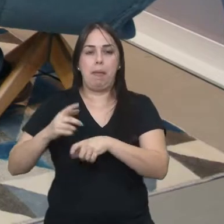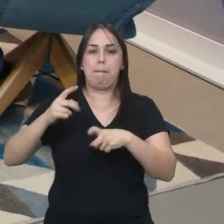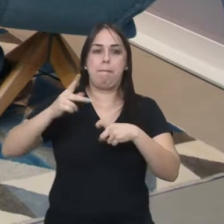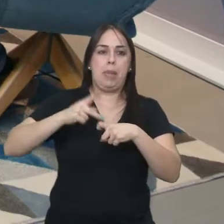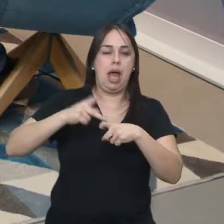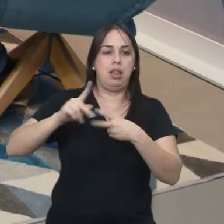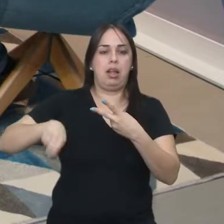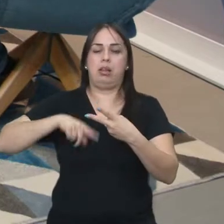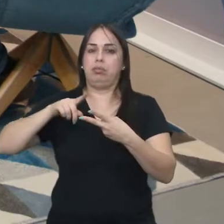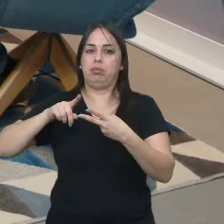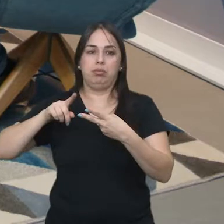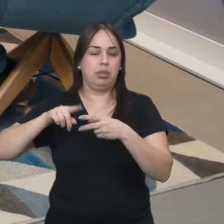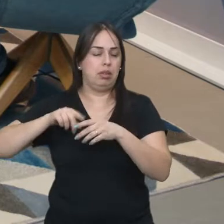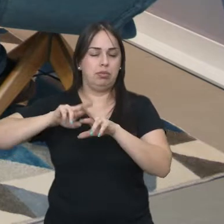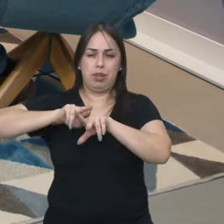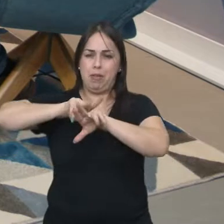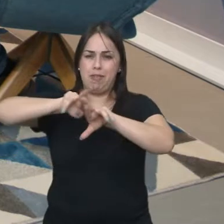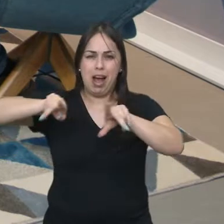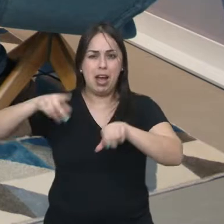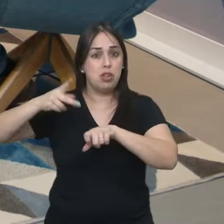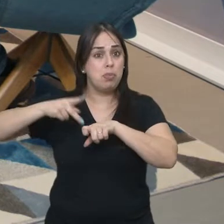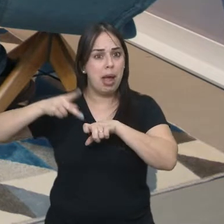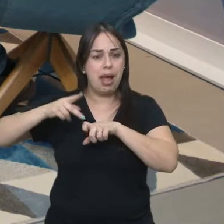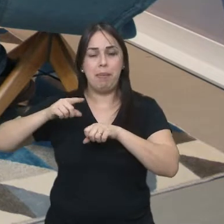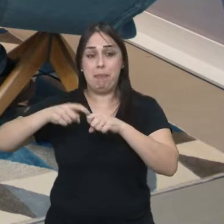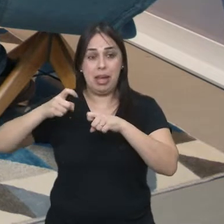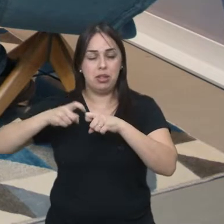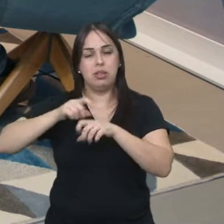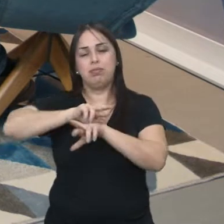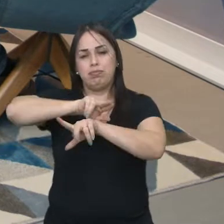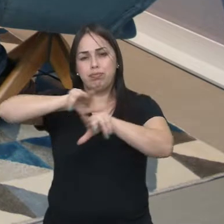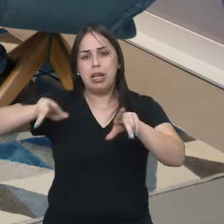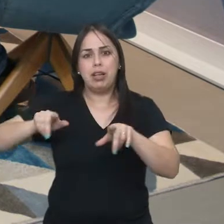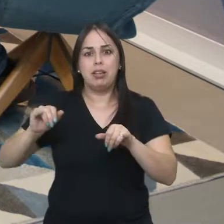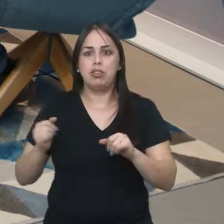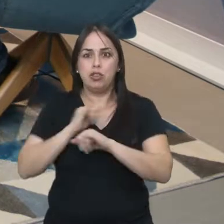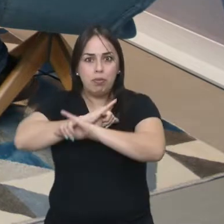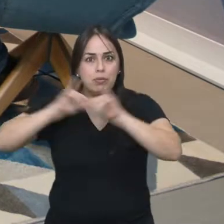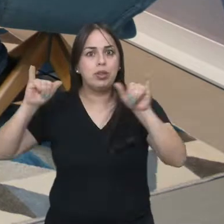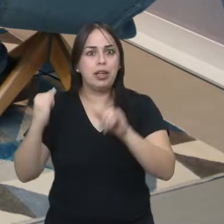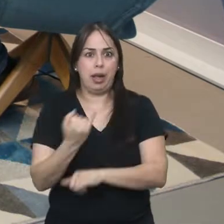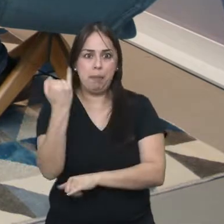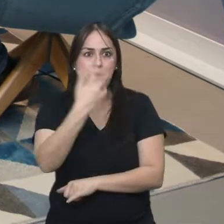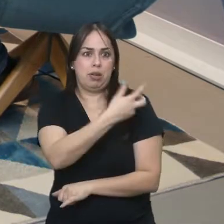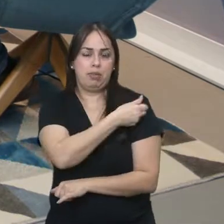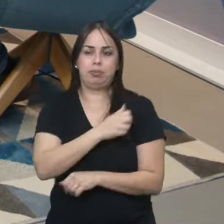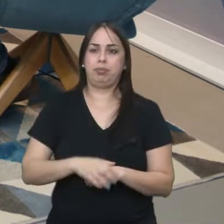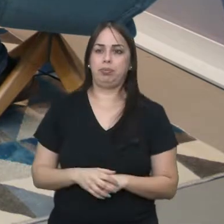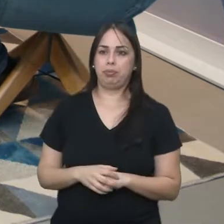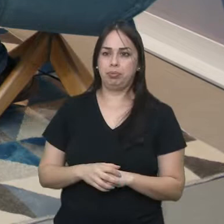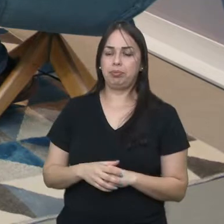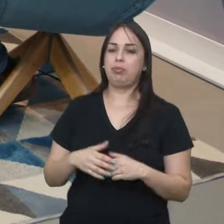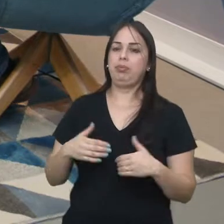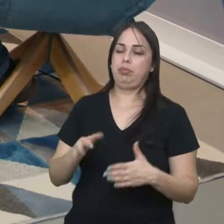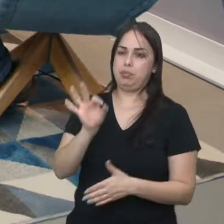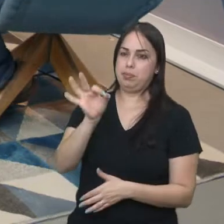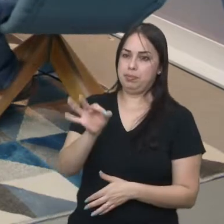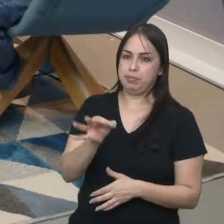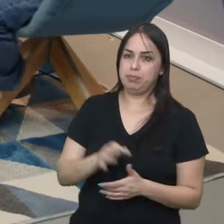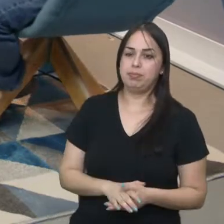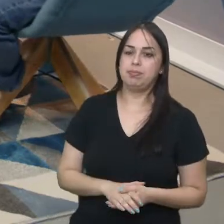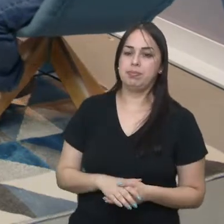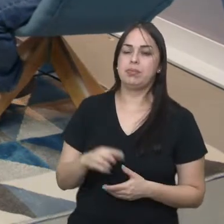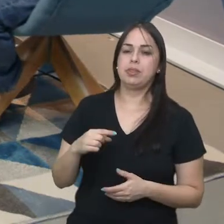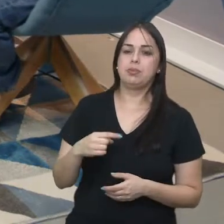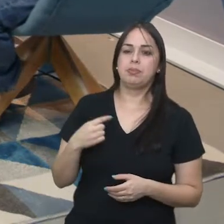da cidade, pediatra, geriatra, clínico, todo mundo parceiro e divulgando a importância da vacinação. Doutor?